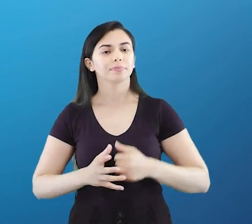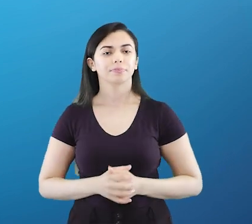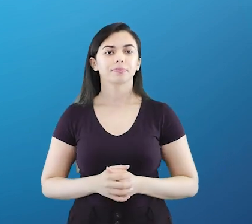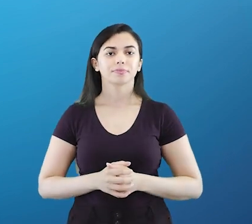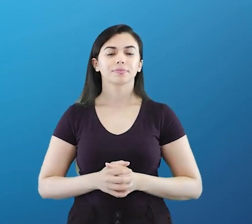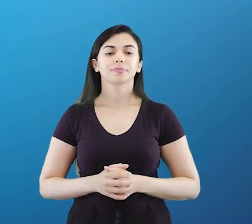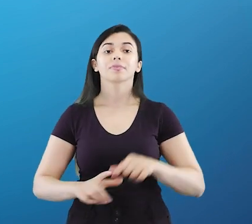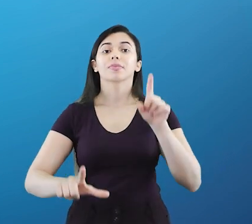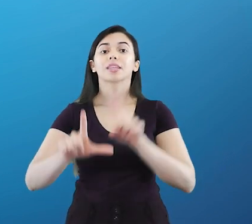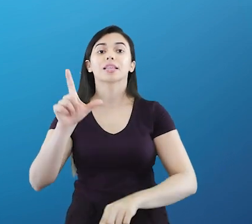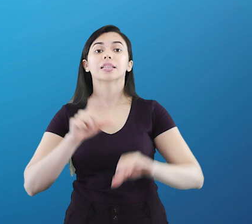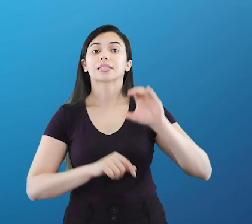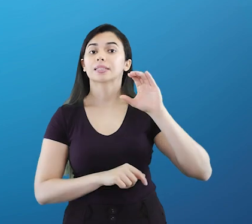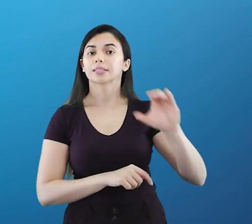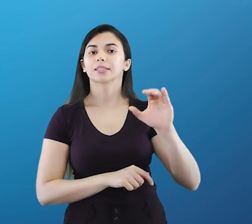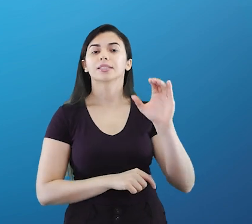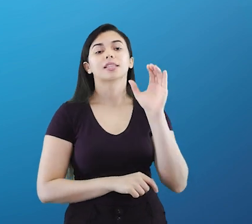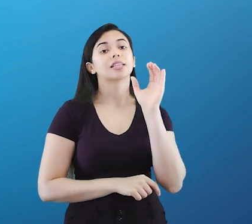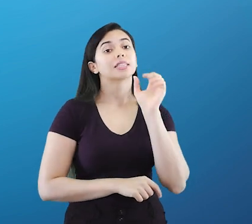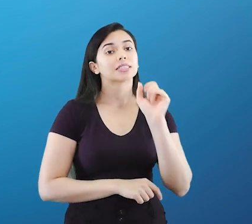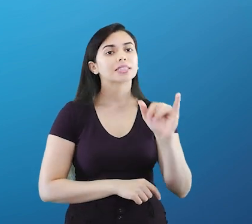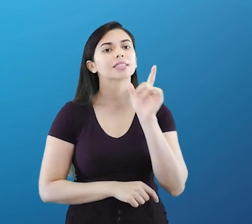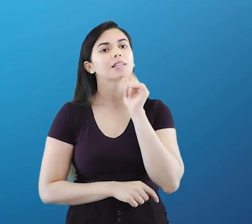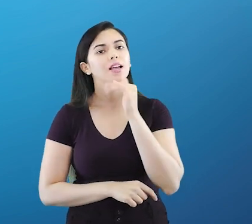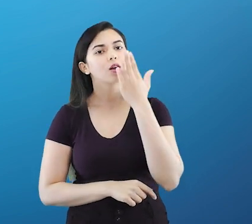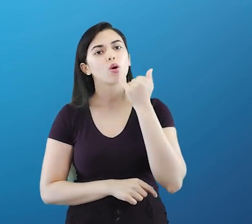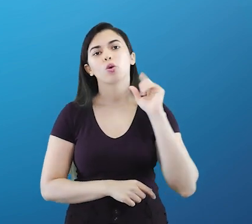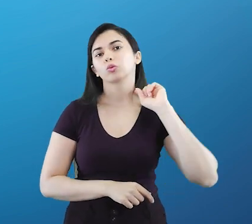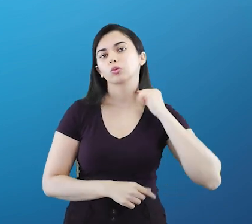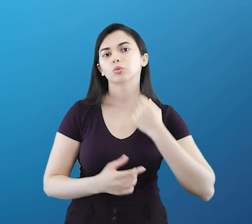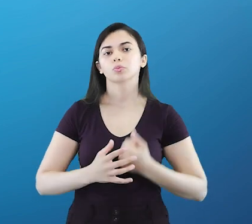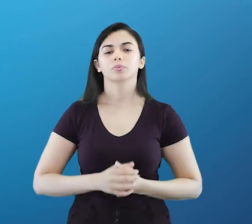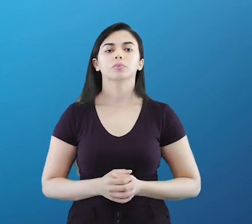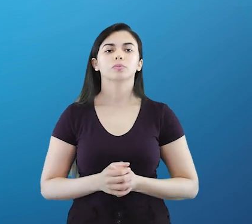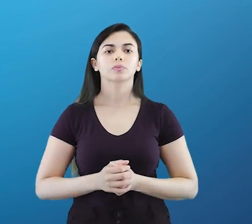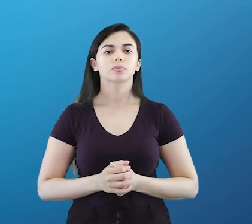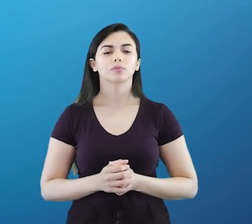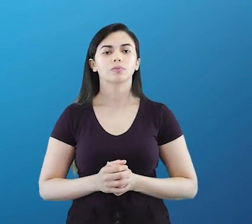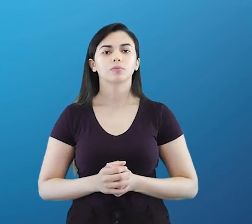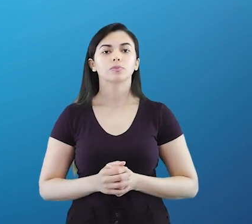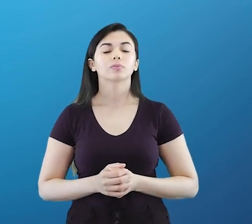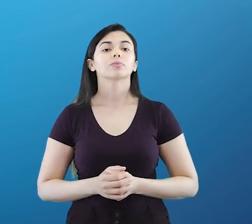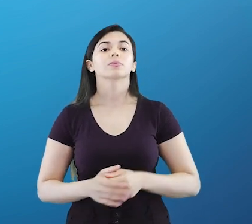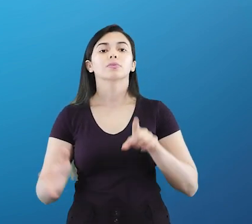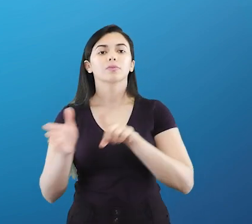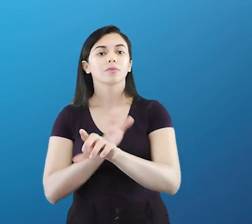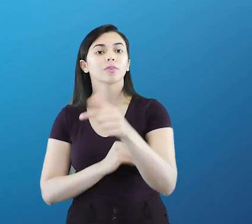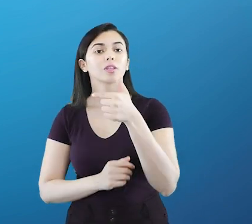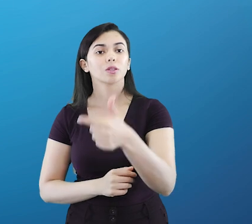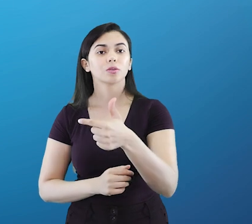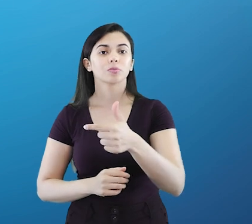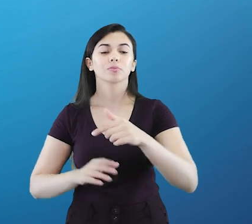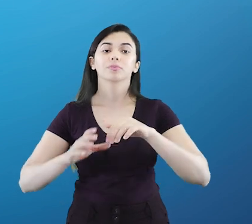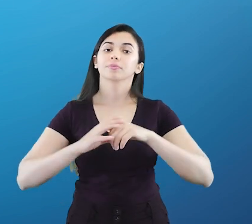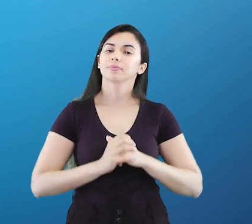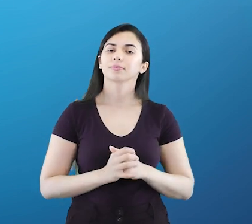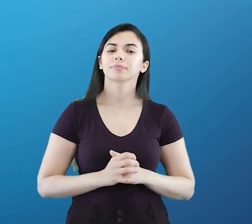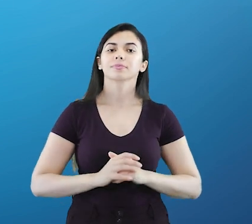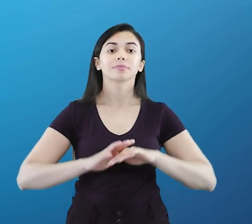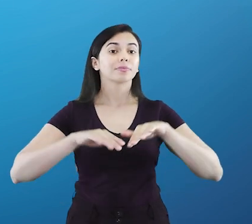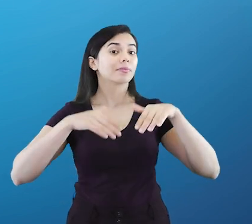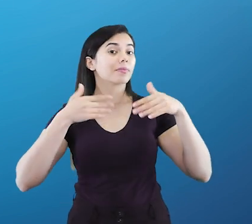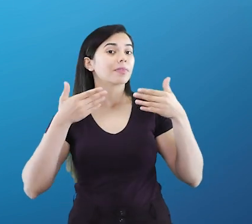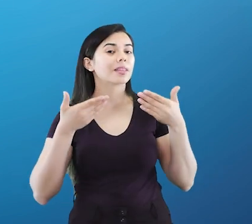Letra C, pela ingestão de água ou alimentos contaminados. 2. A leptospirose é